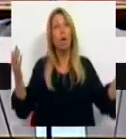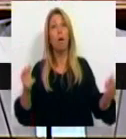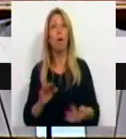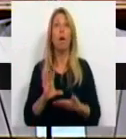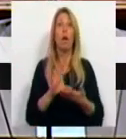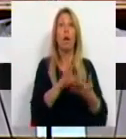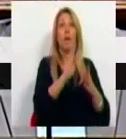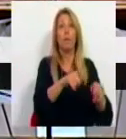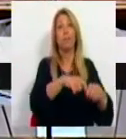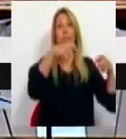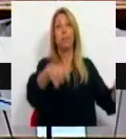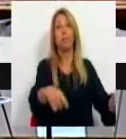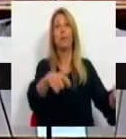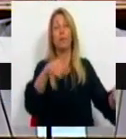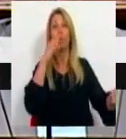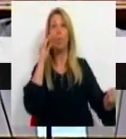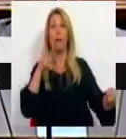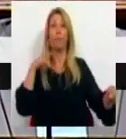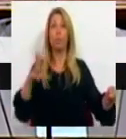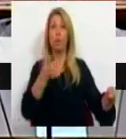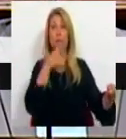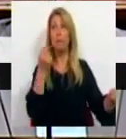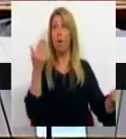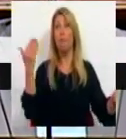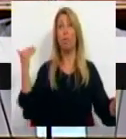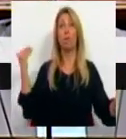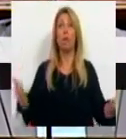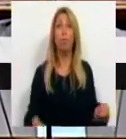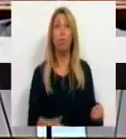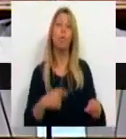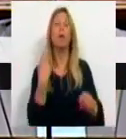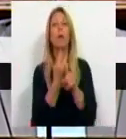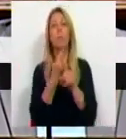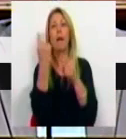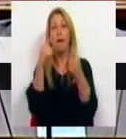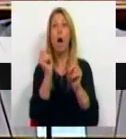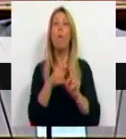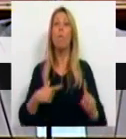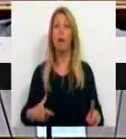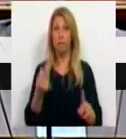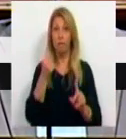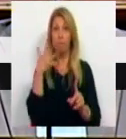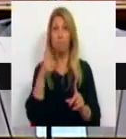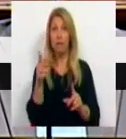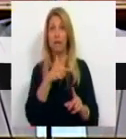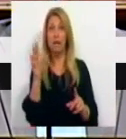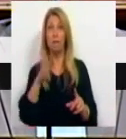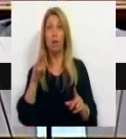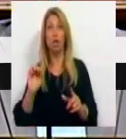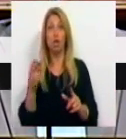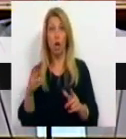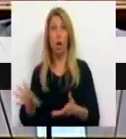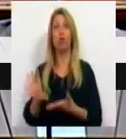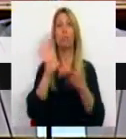o alargamento de perímetro decidido pelo Banco de Portugal há pouco tempo. Temos ainda o BANIF, em que foram injetados 1.100 milhões de euros.